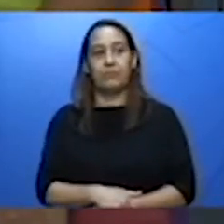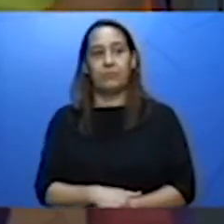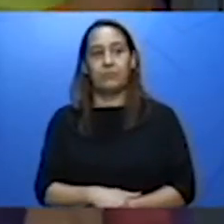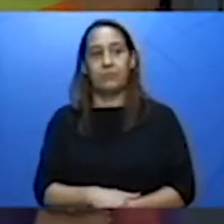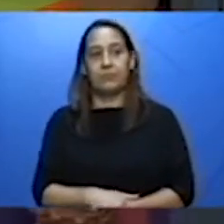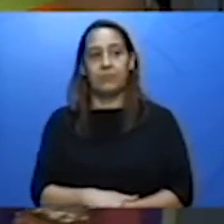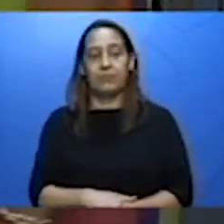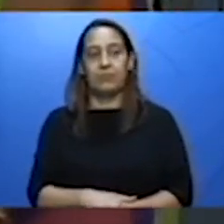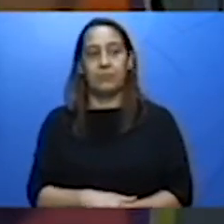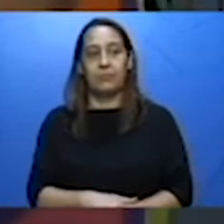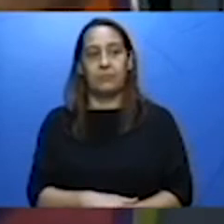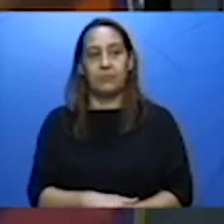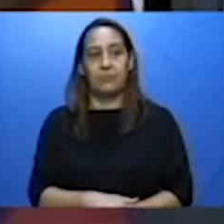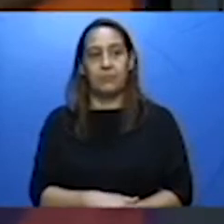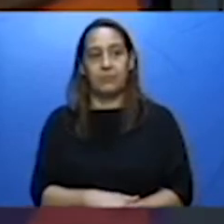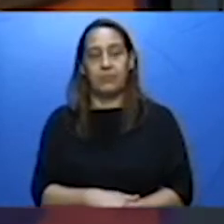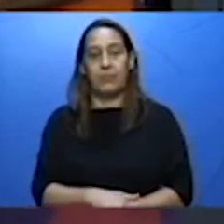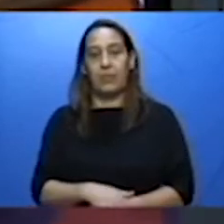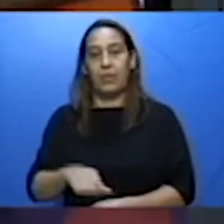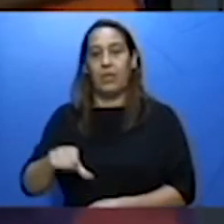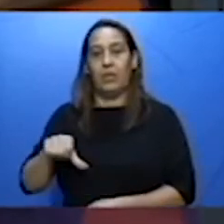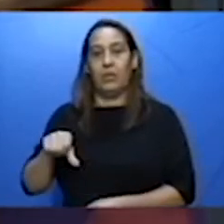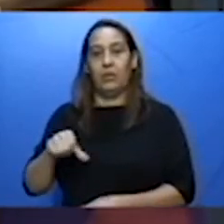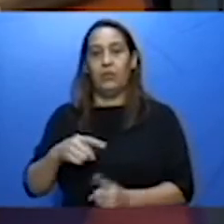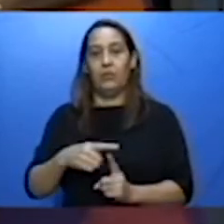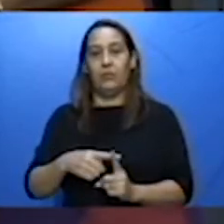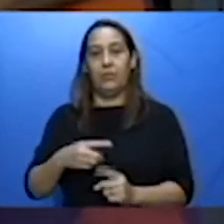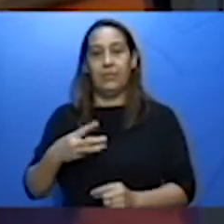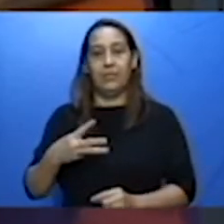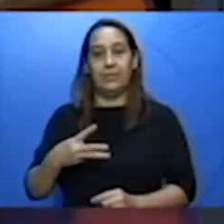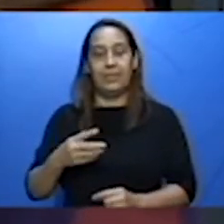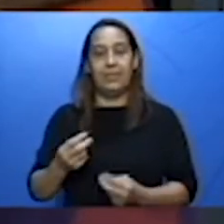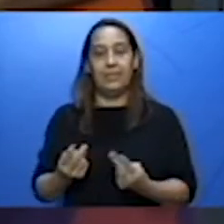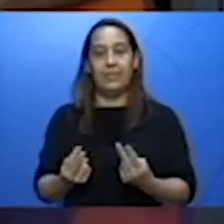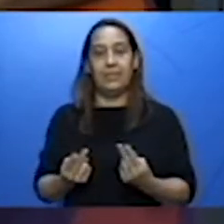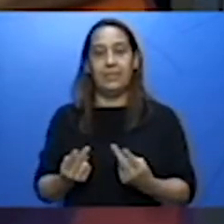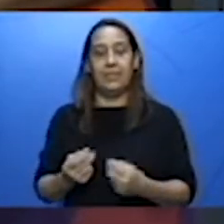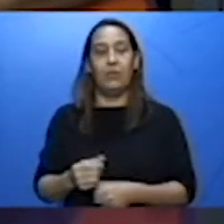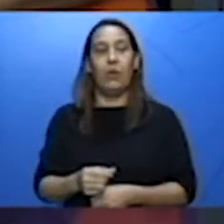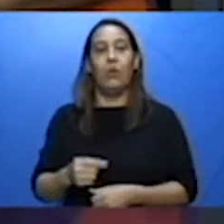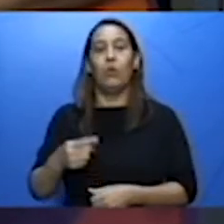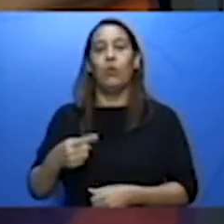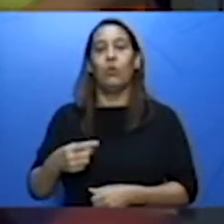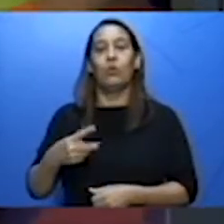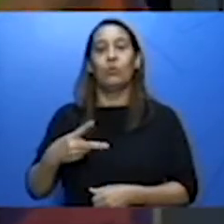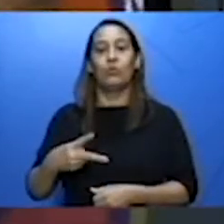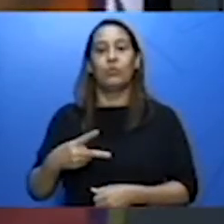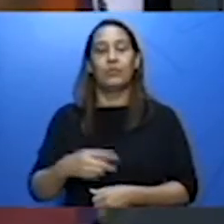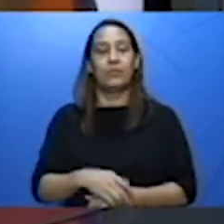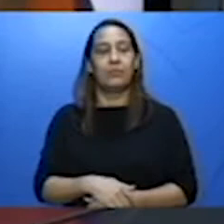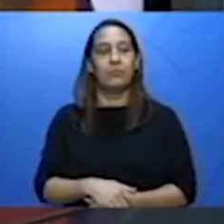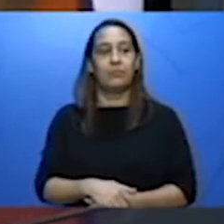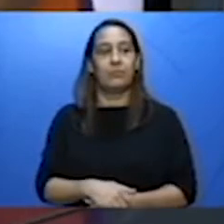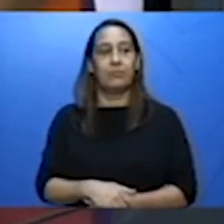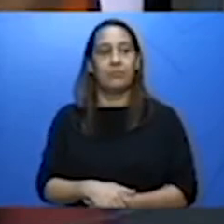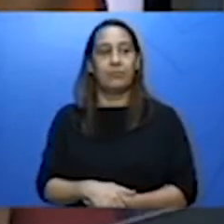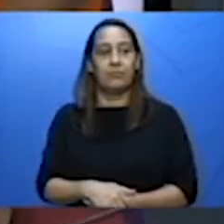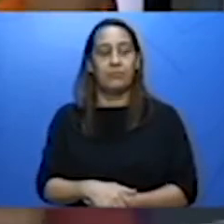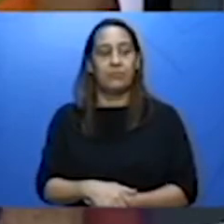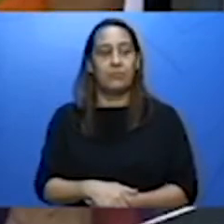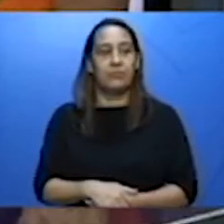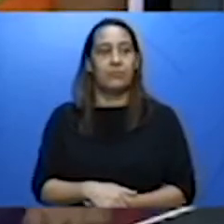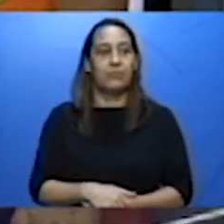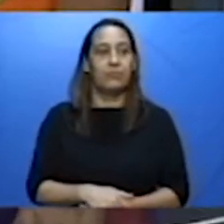pela unidade. 9 mais 3, 9. 10, 11, 12. Aí eu venho aqui,